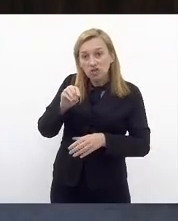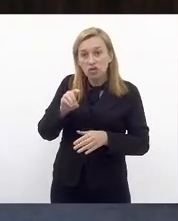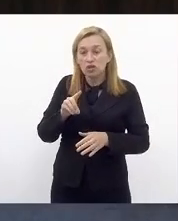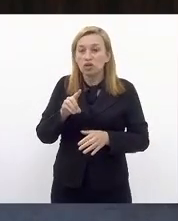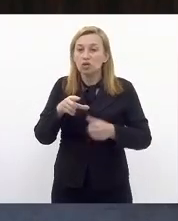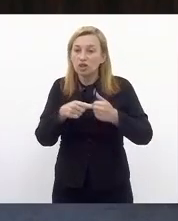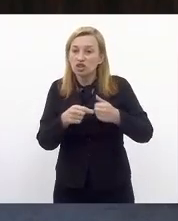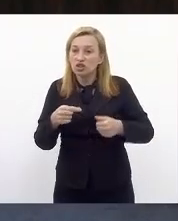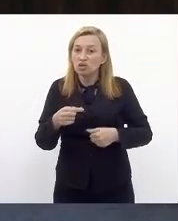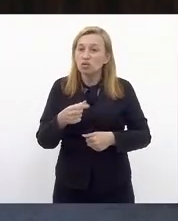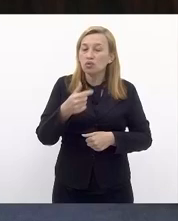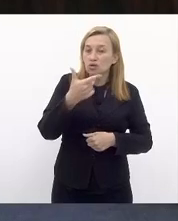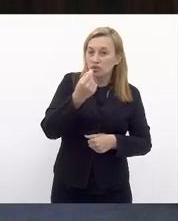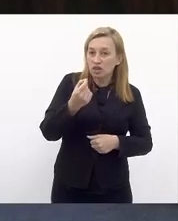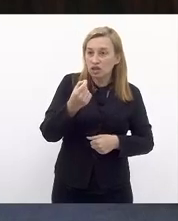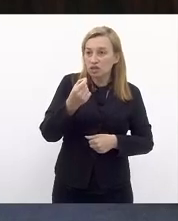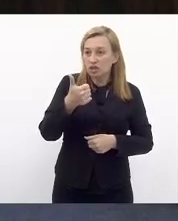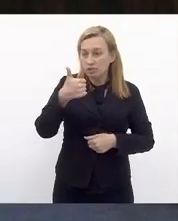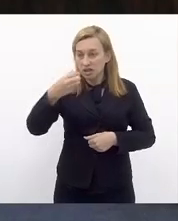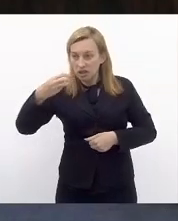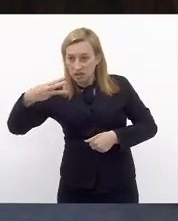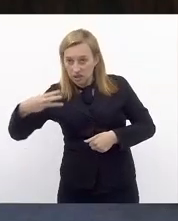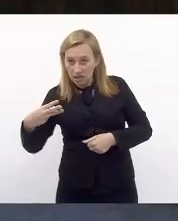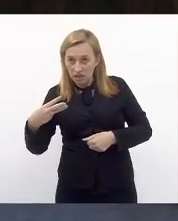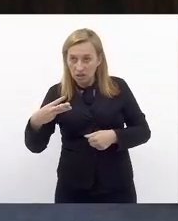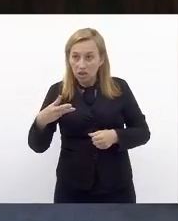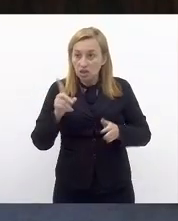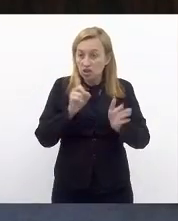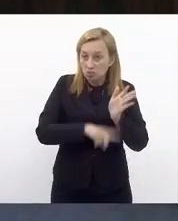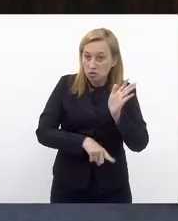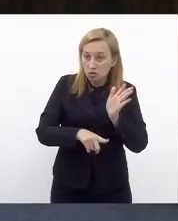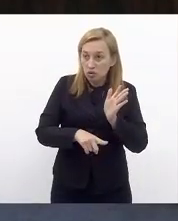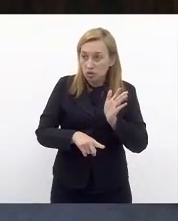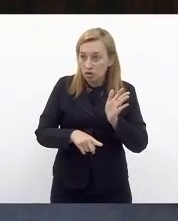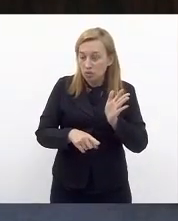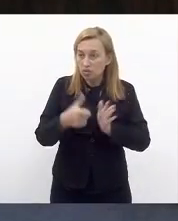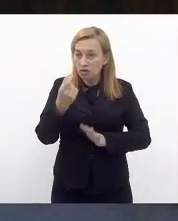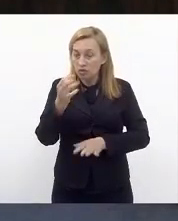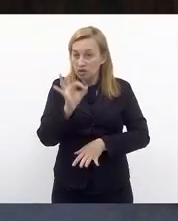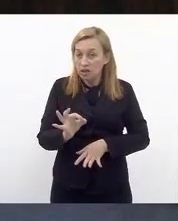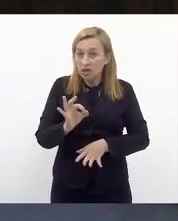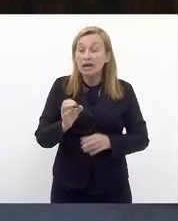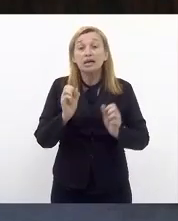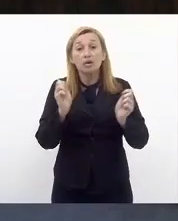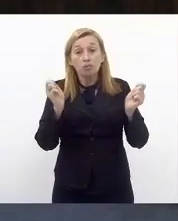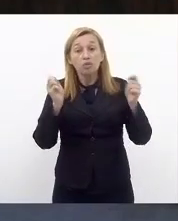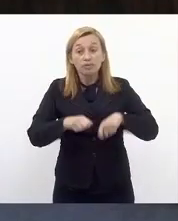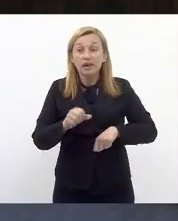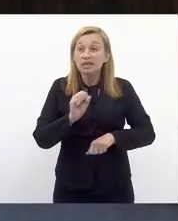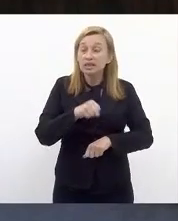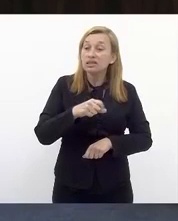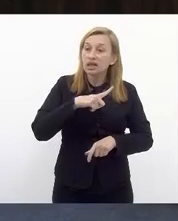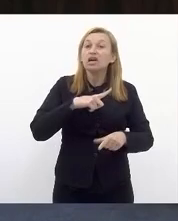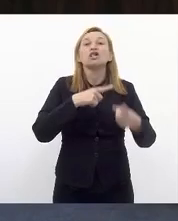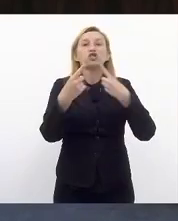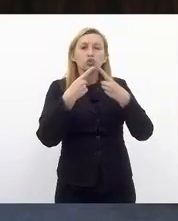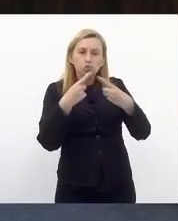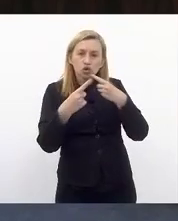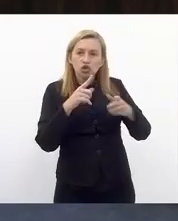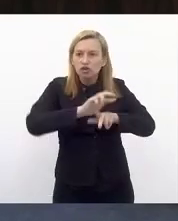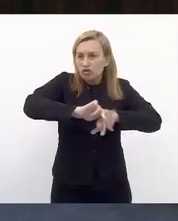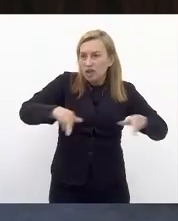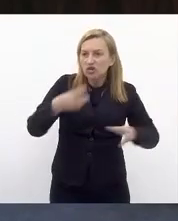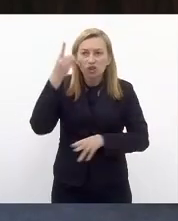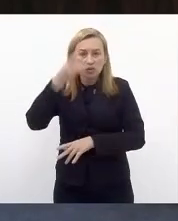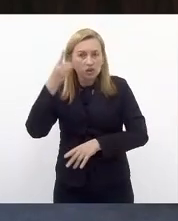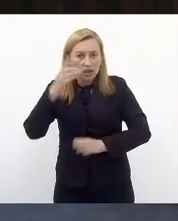20 da emenda 103 é 100 porcento do tempo e chegou-se a vinte por cento eu questiono o senhor se alguma possibilidade que isso foi debatido e levantado